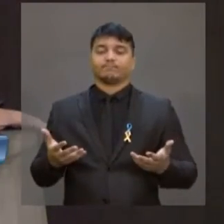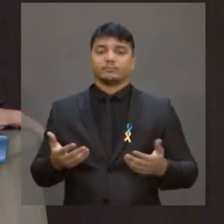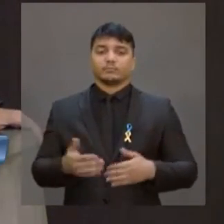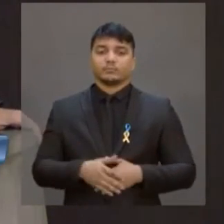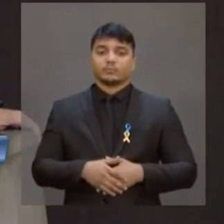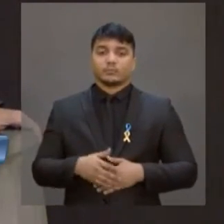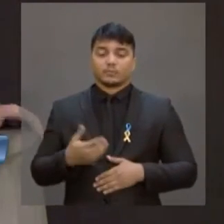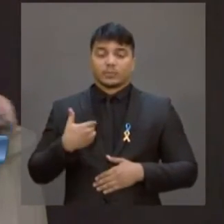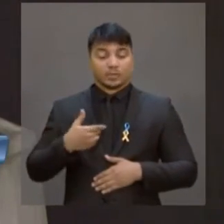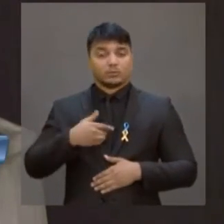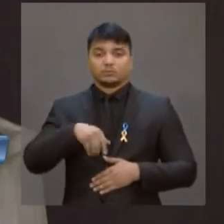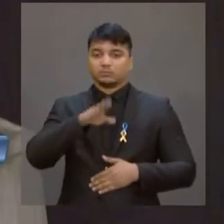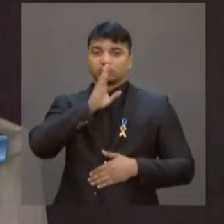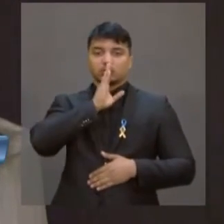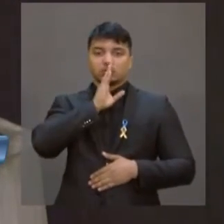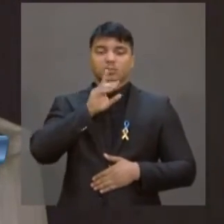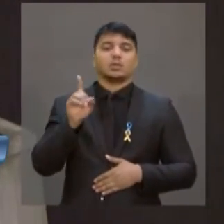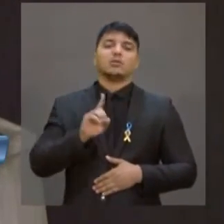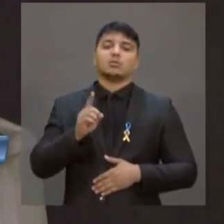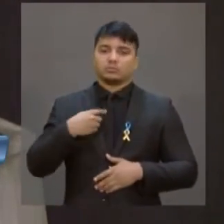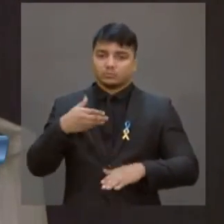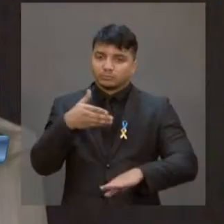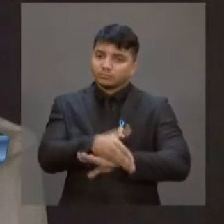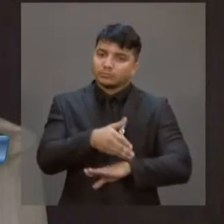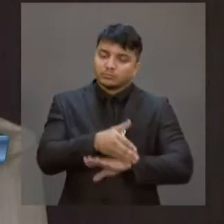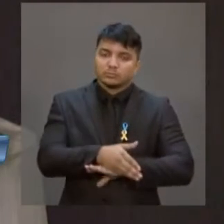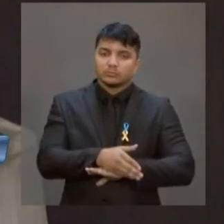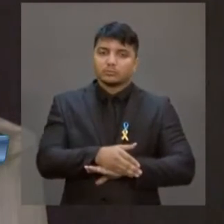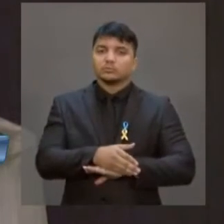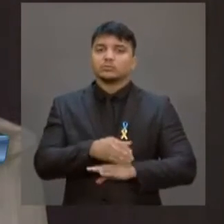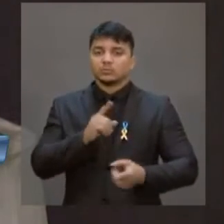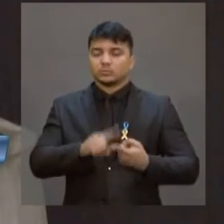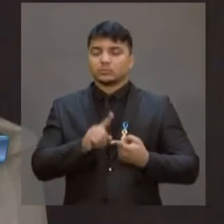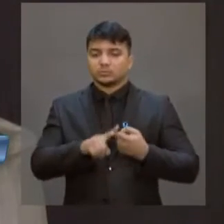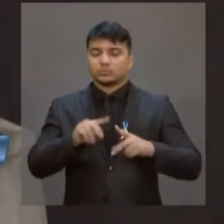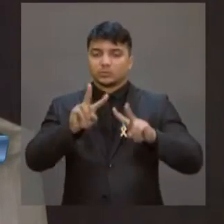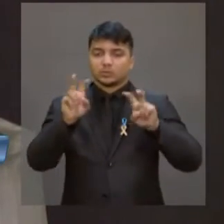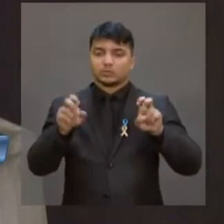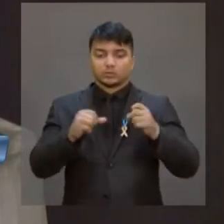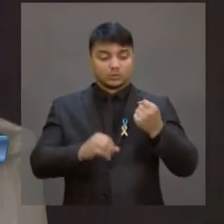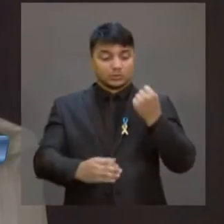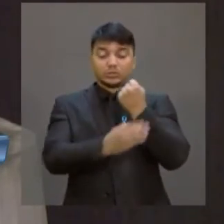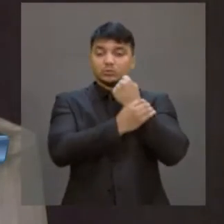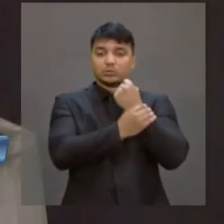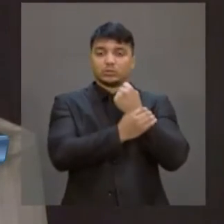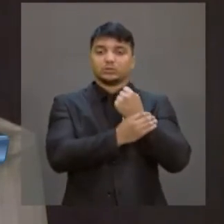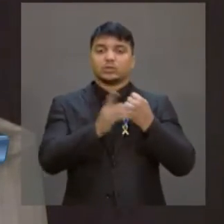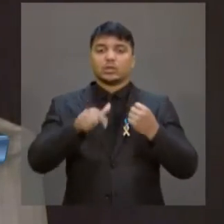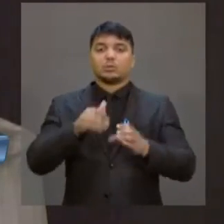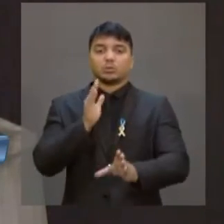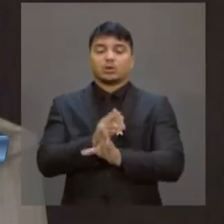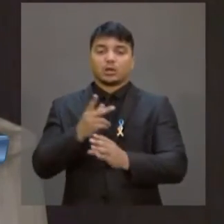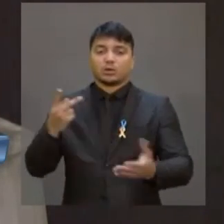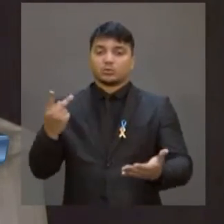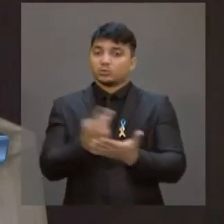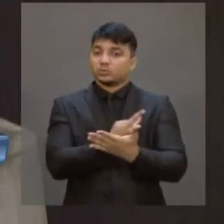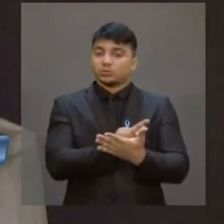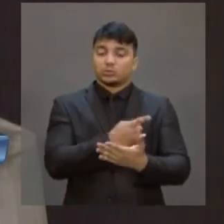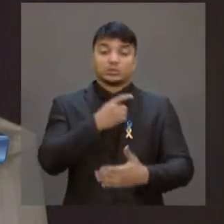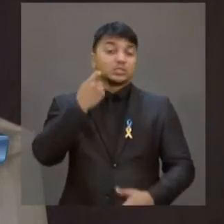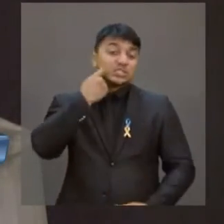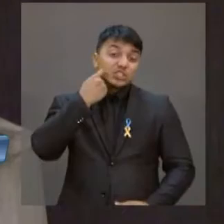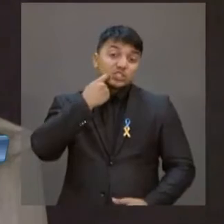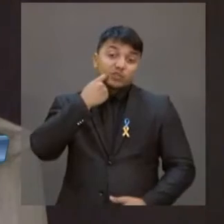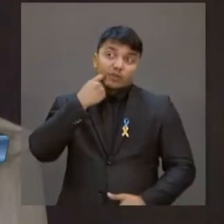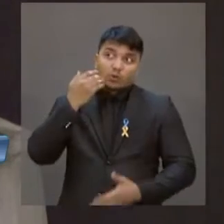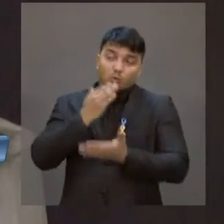não poderia me furtar a entrar também nesse debate sobre segurança pública em razão dos ataques havidos de sexta-feira